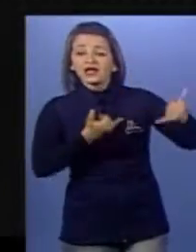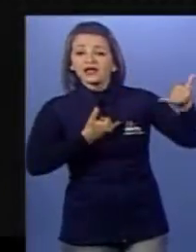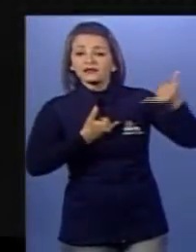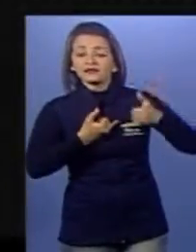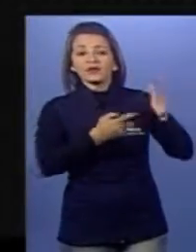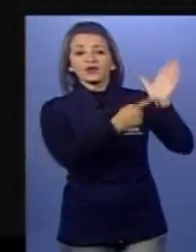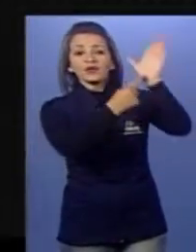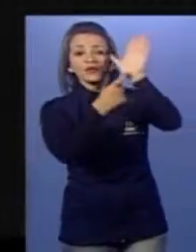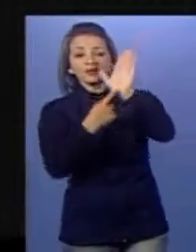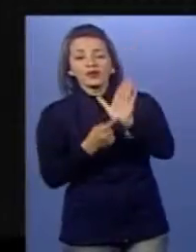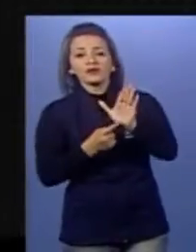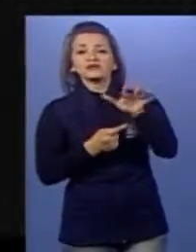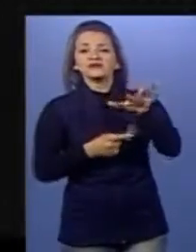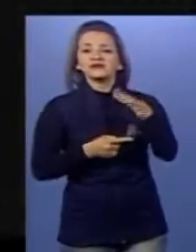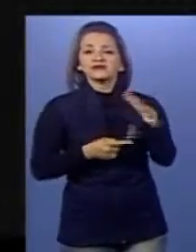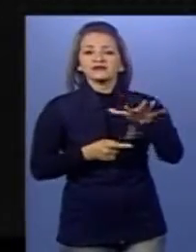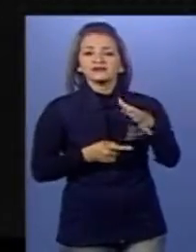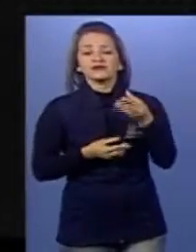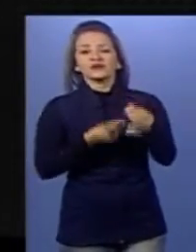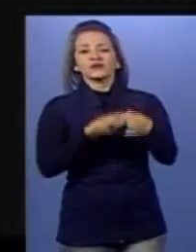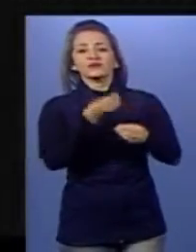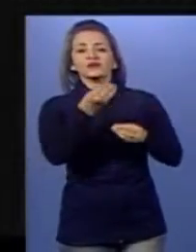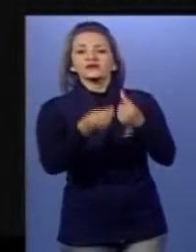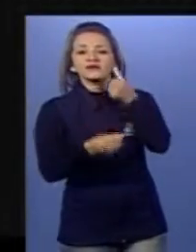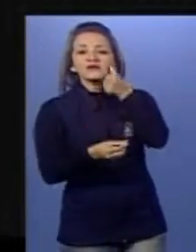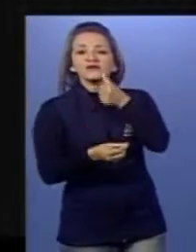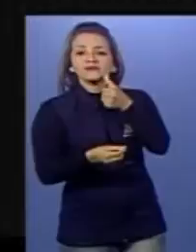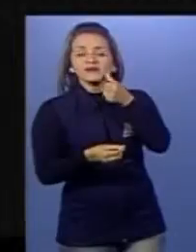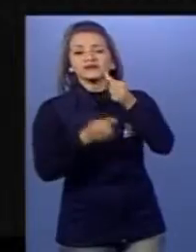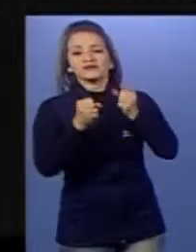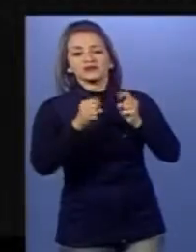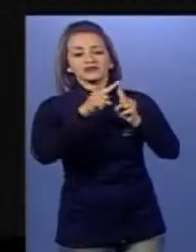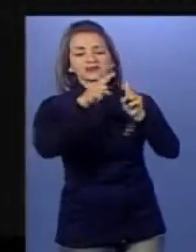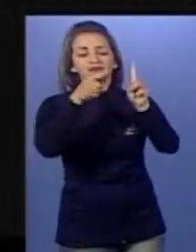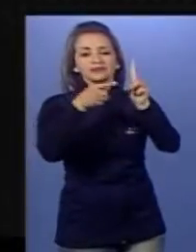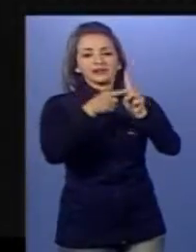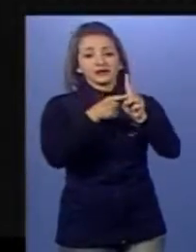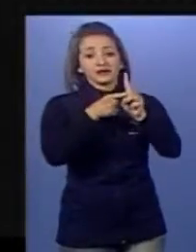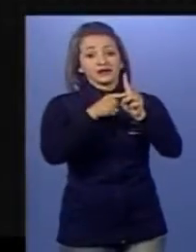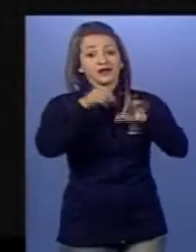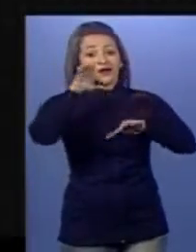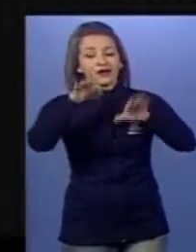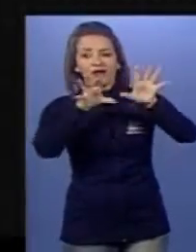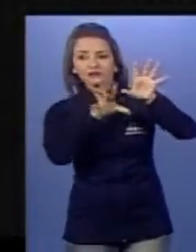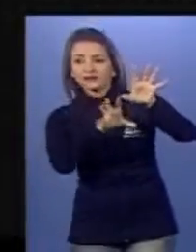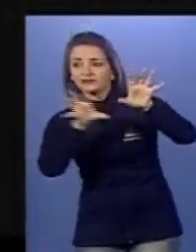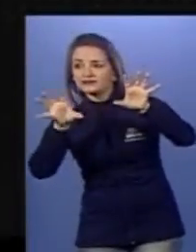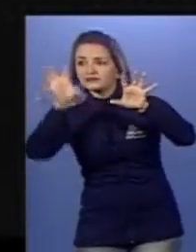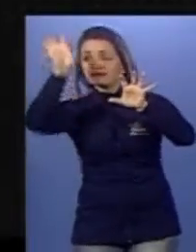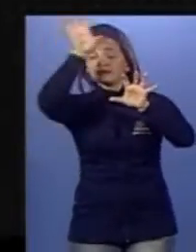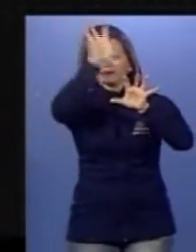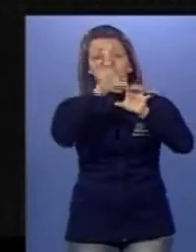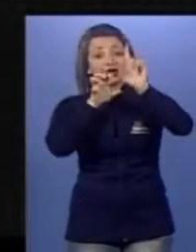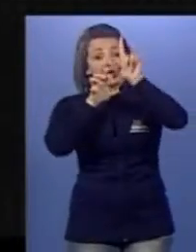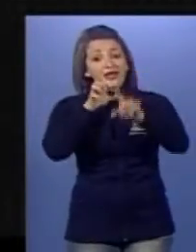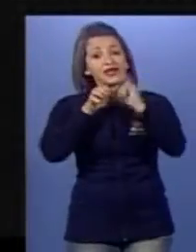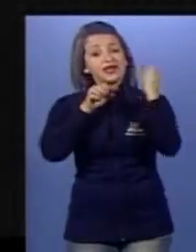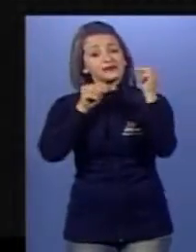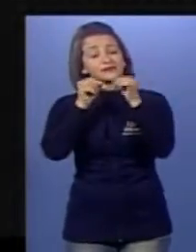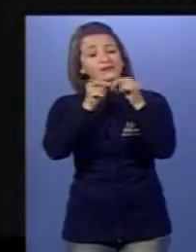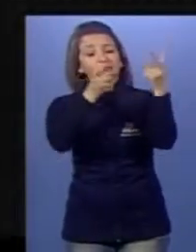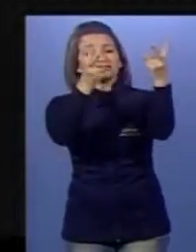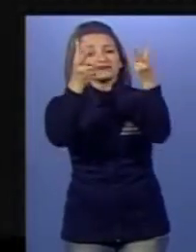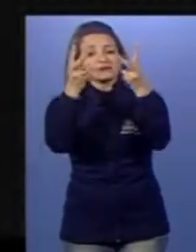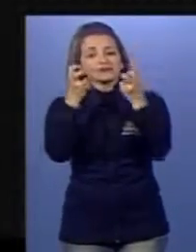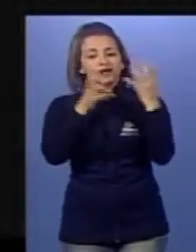a condição reprodutiva média das mulheres de uma região e é importante para análise dinâmica demográfica da região que bonito isso é